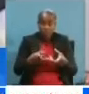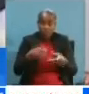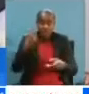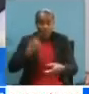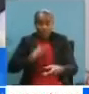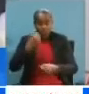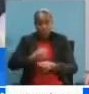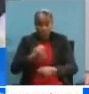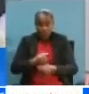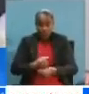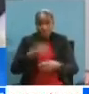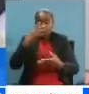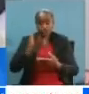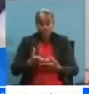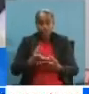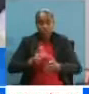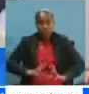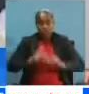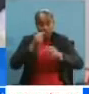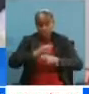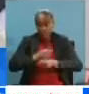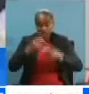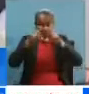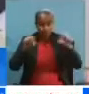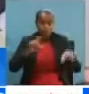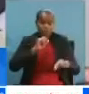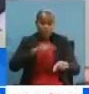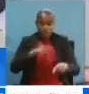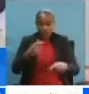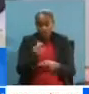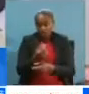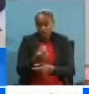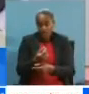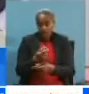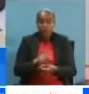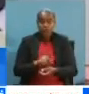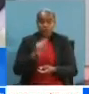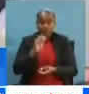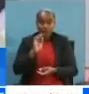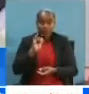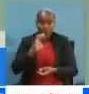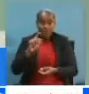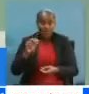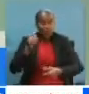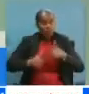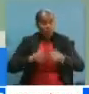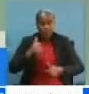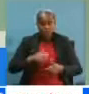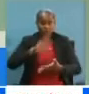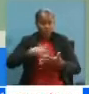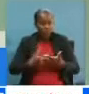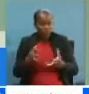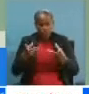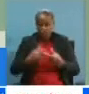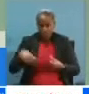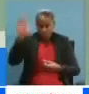trabalho, com eficiência e com produtividade para que as empresas possam manter-se como rentáveis, como eficientes e como competitivas. A proposta do